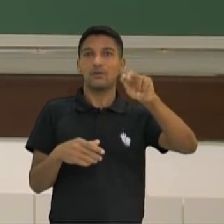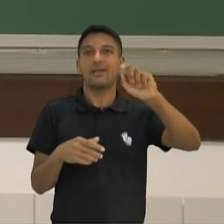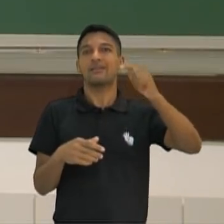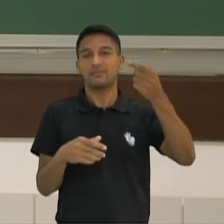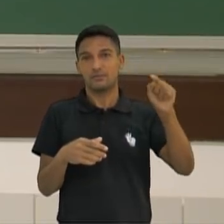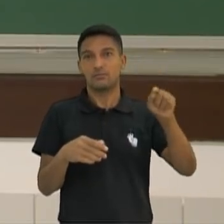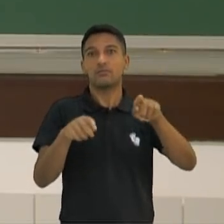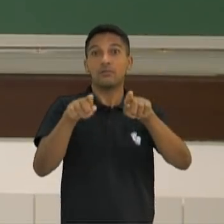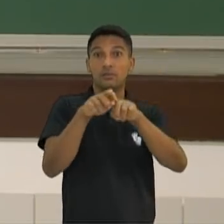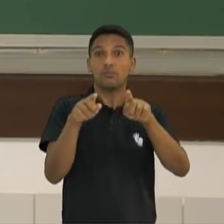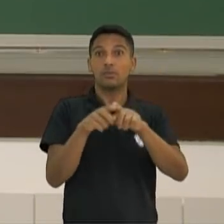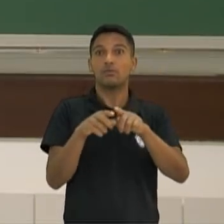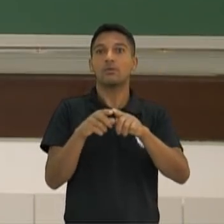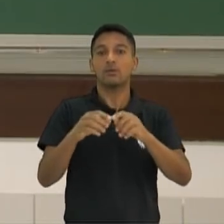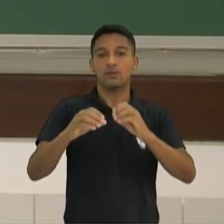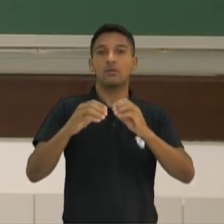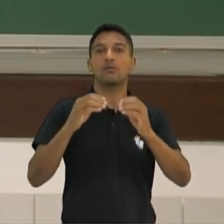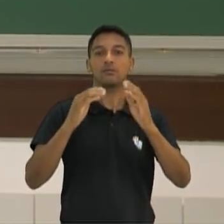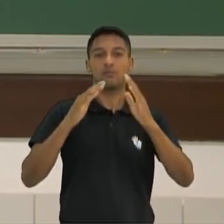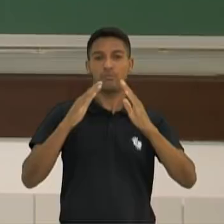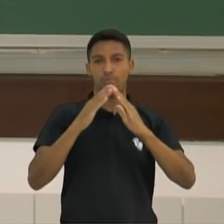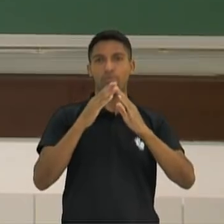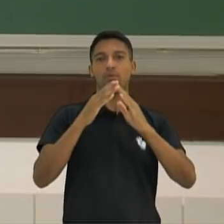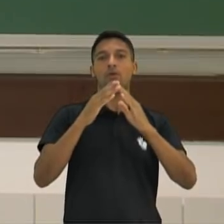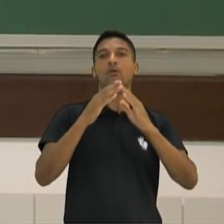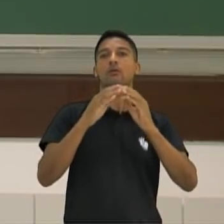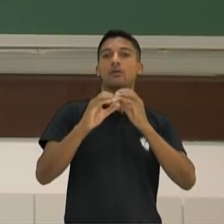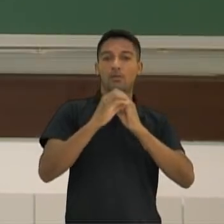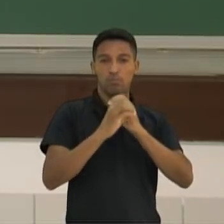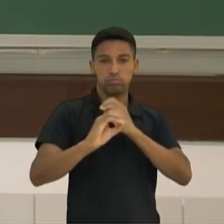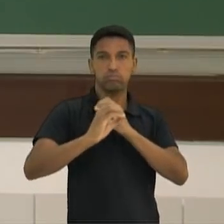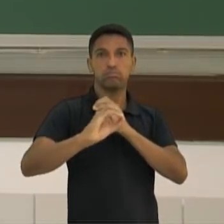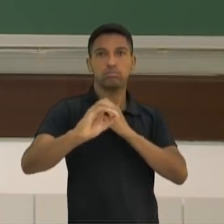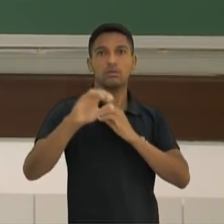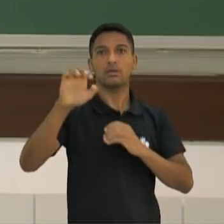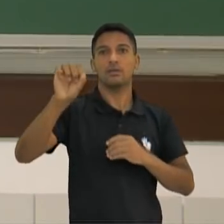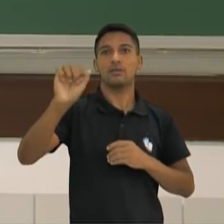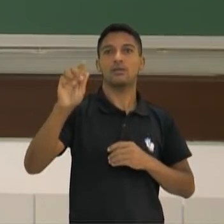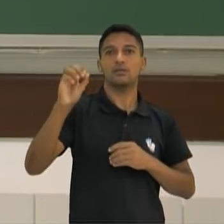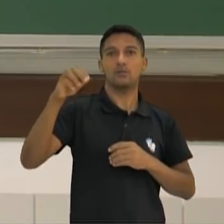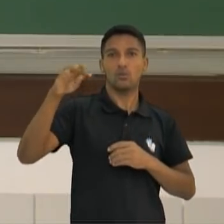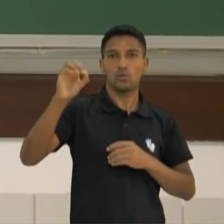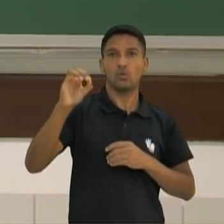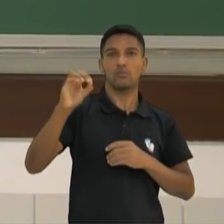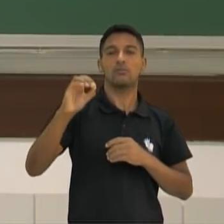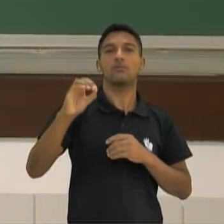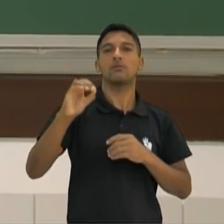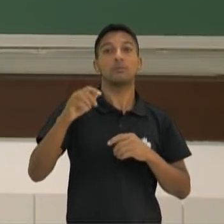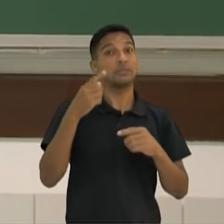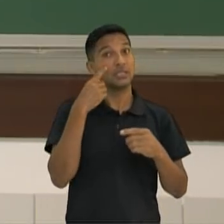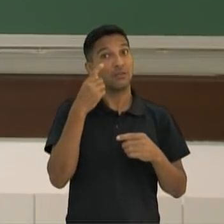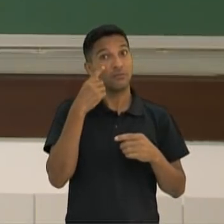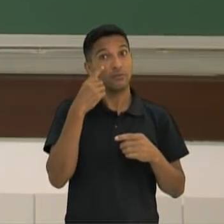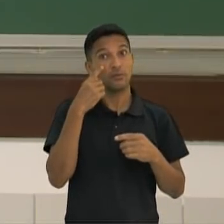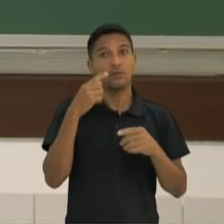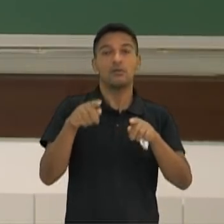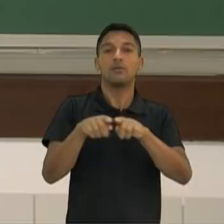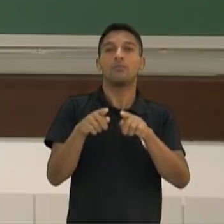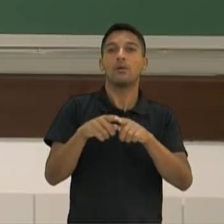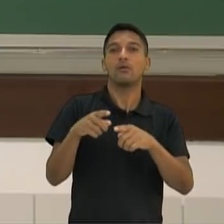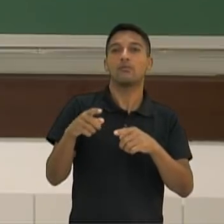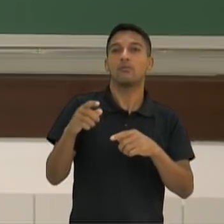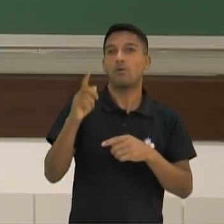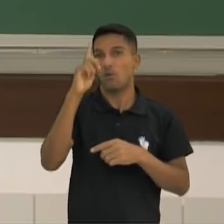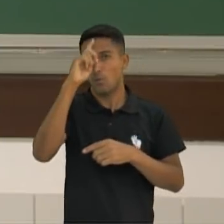hospitalar, industrial e residencial, e isso nos impacta de uma maneira bem visual e muitas